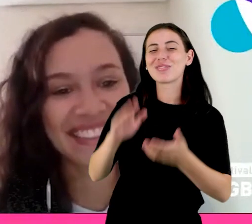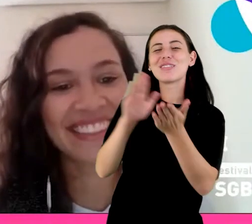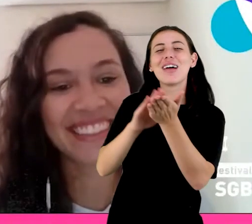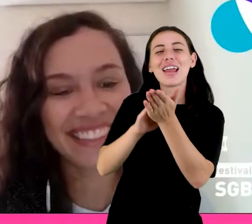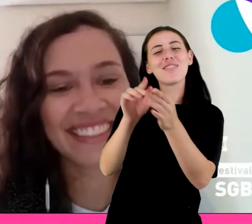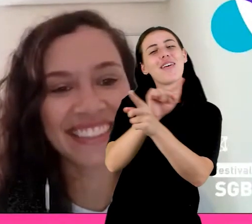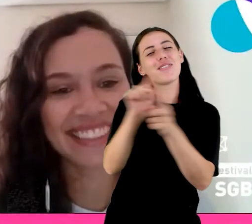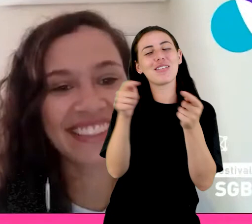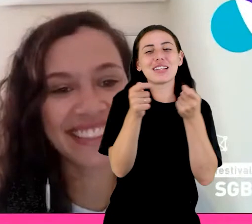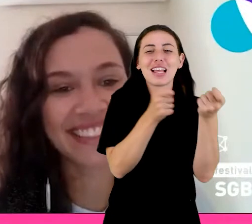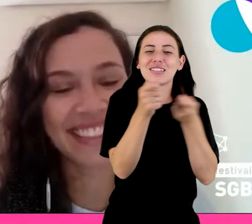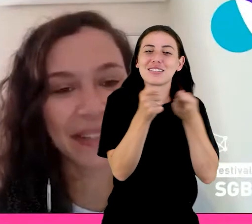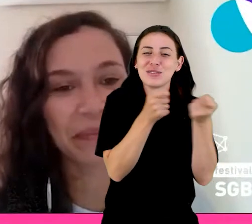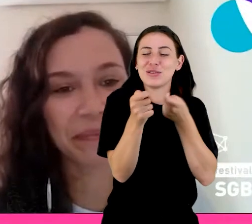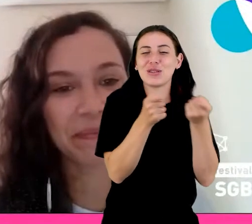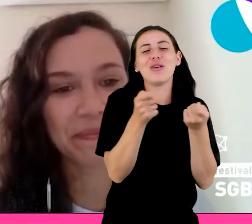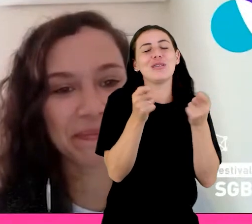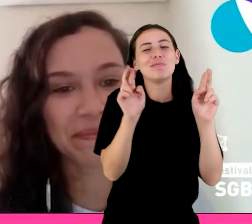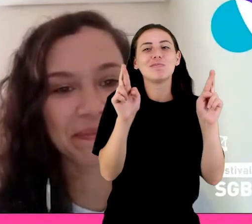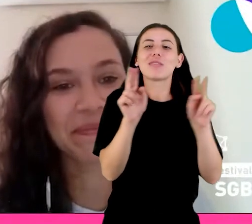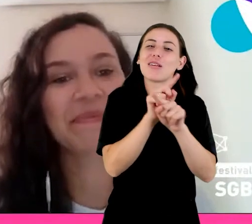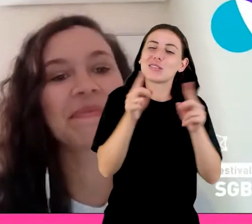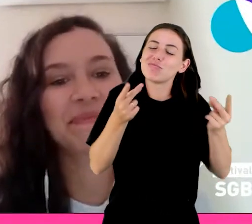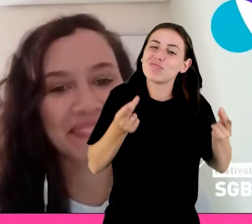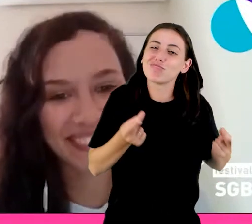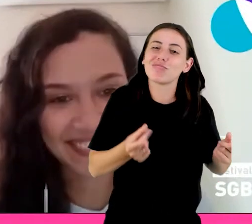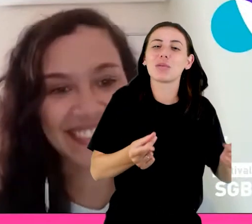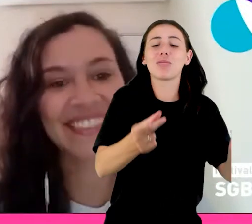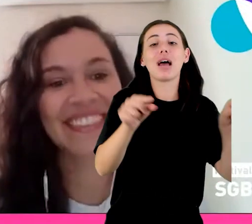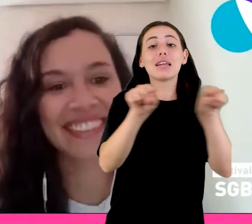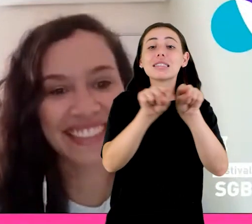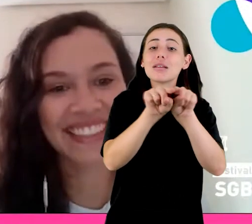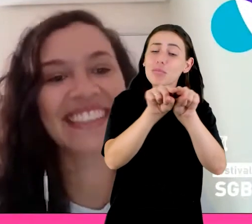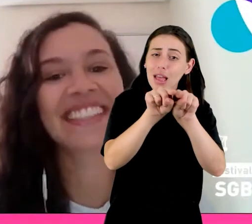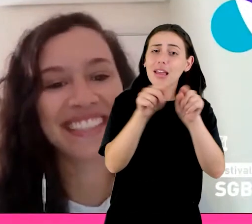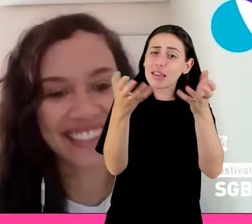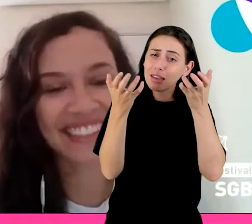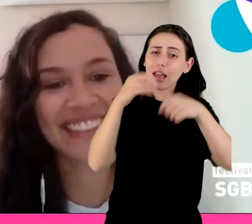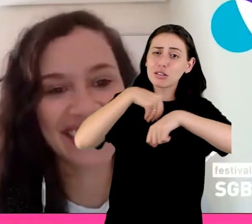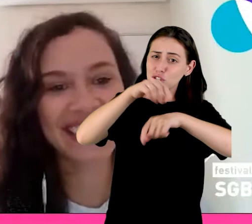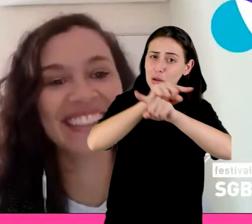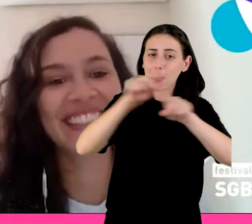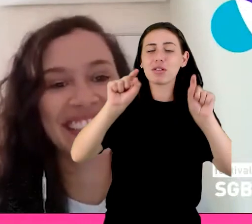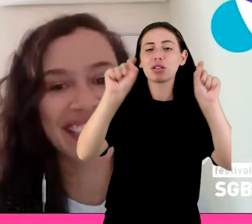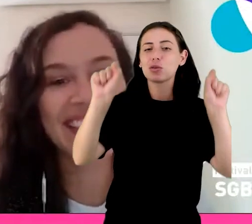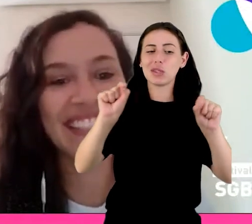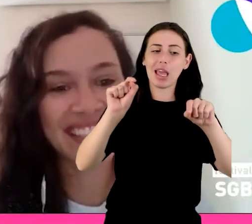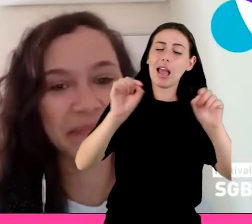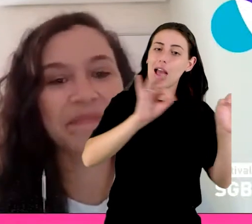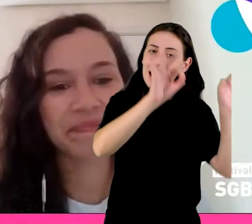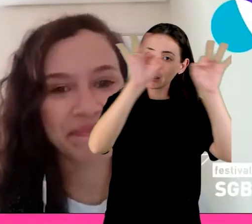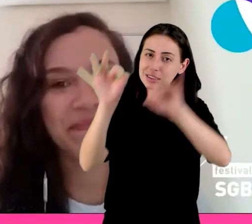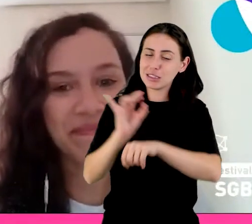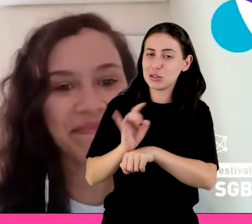para vocês. E, ó, assistam documentários brasileiros, prestigiem o audiovisual brasileiro. Novas histórias